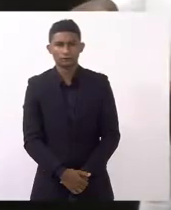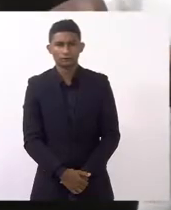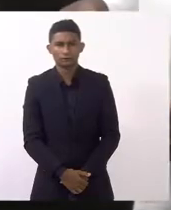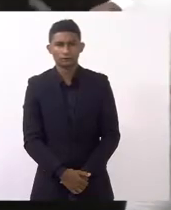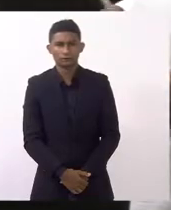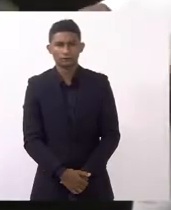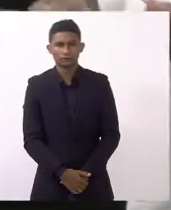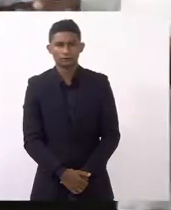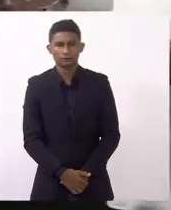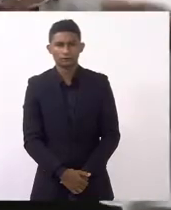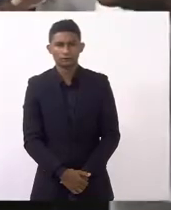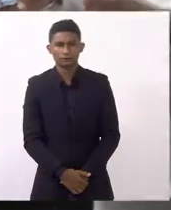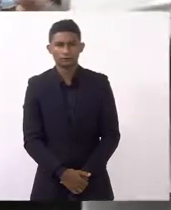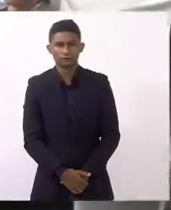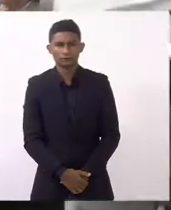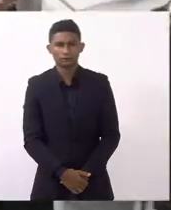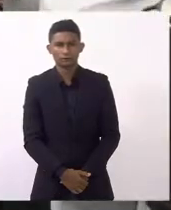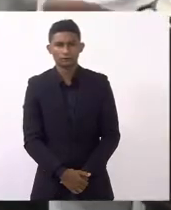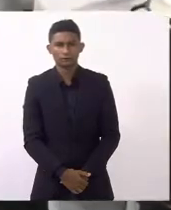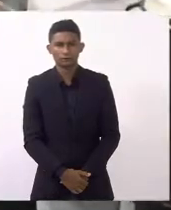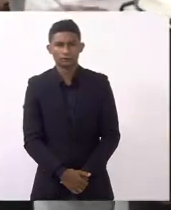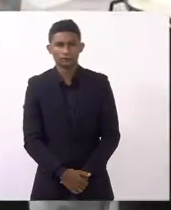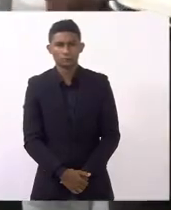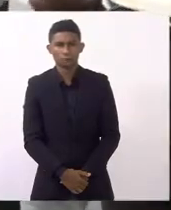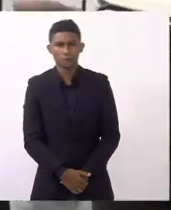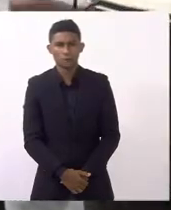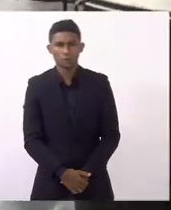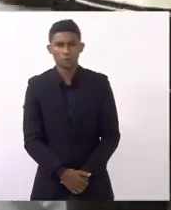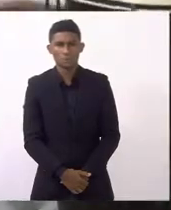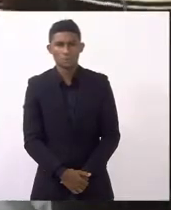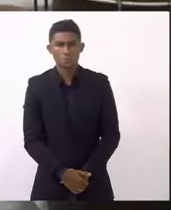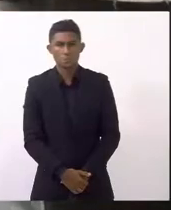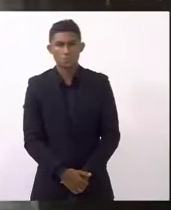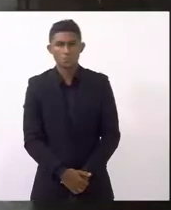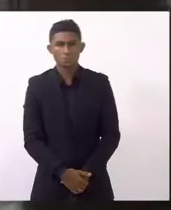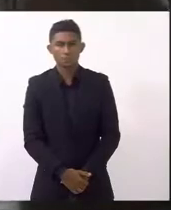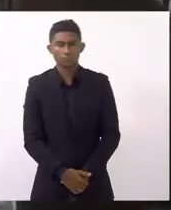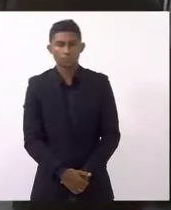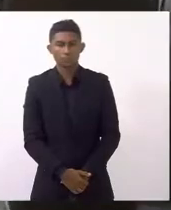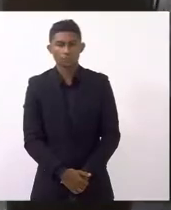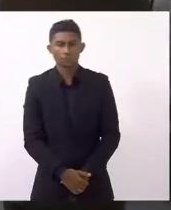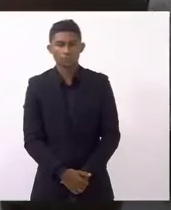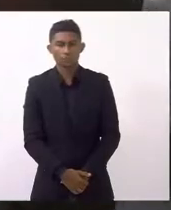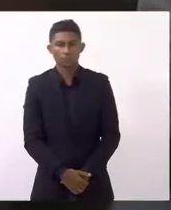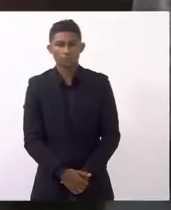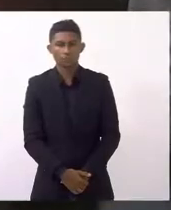E aí E aí